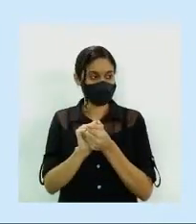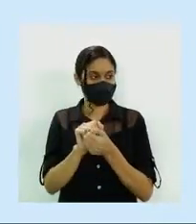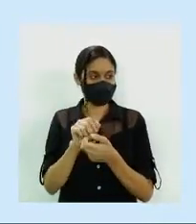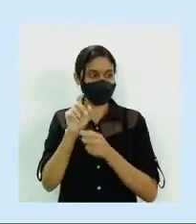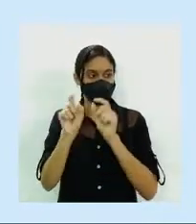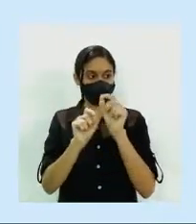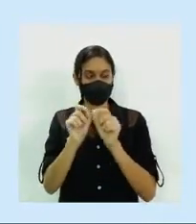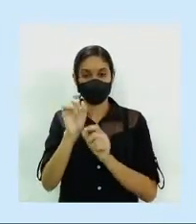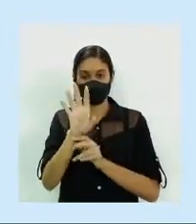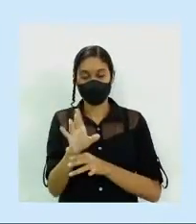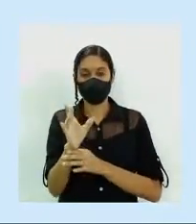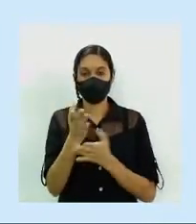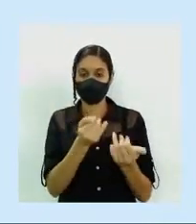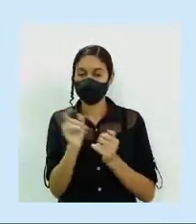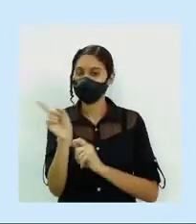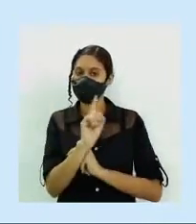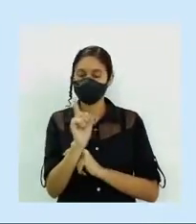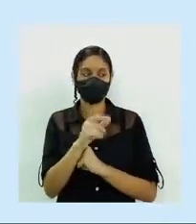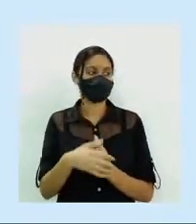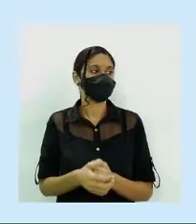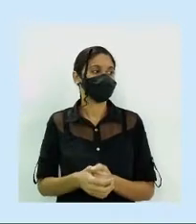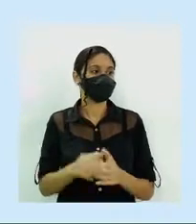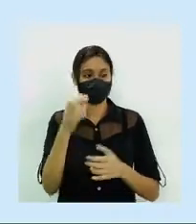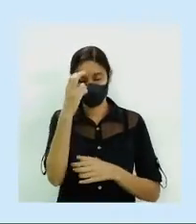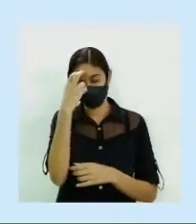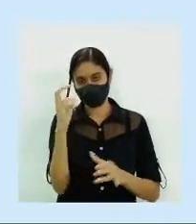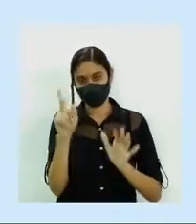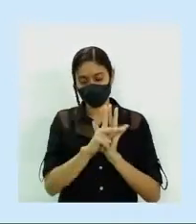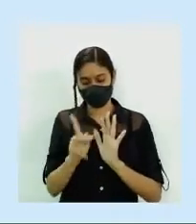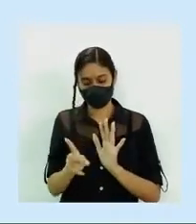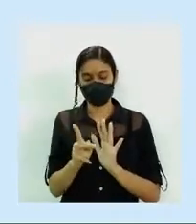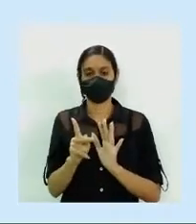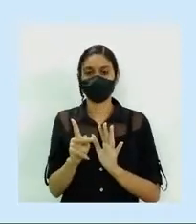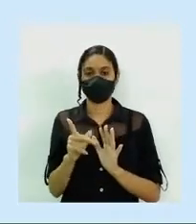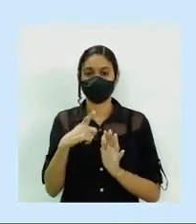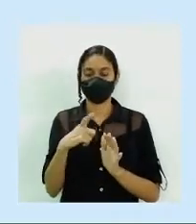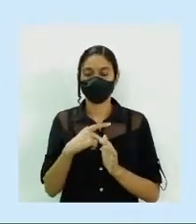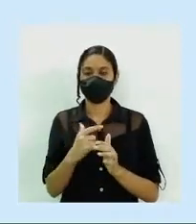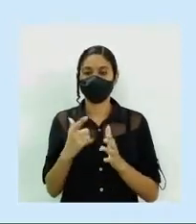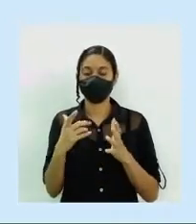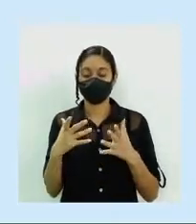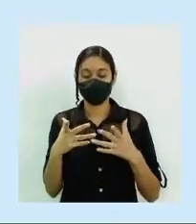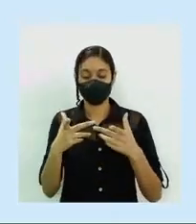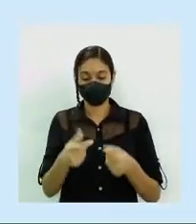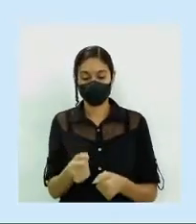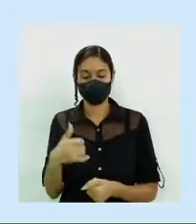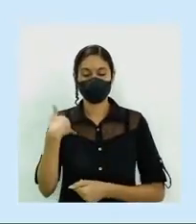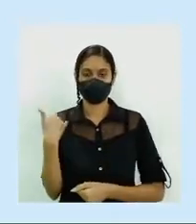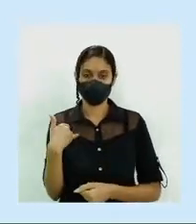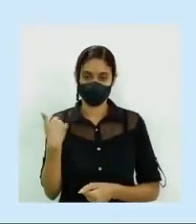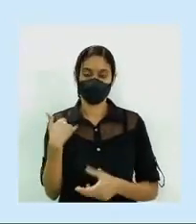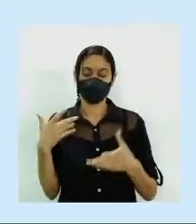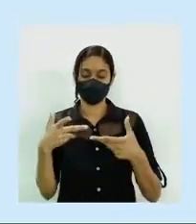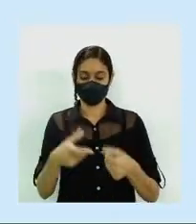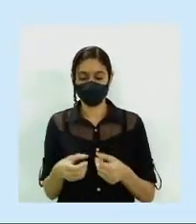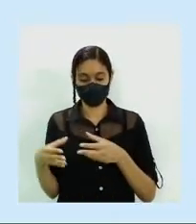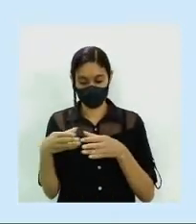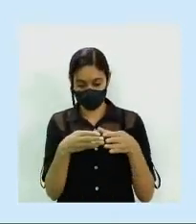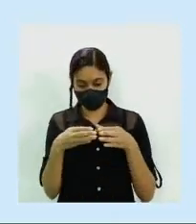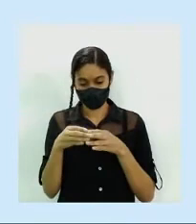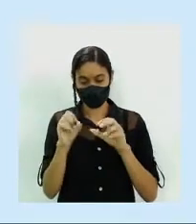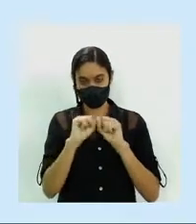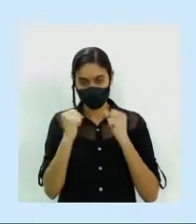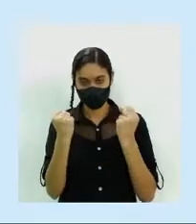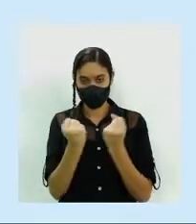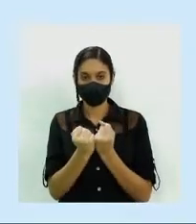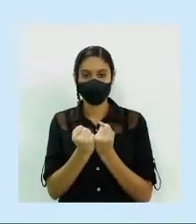apenas jovens? Claro que não. A cultura é juvenil, mas ela abrange todas as idades, todos os grupos